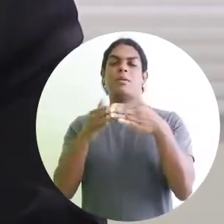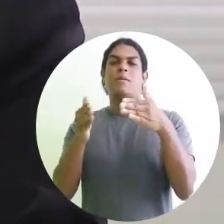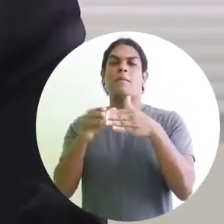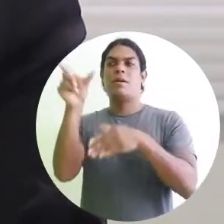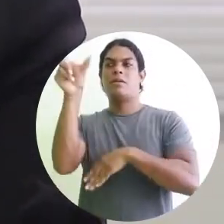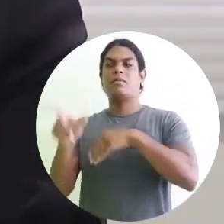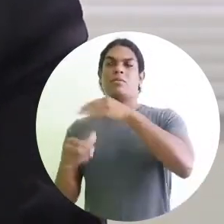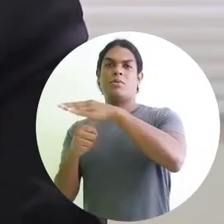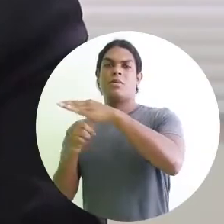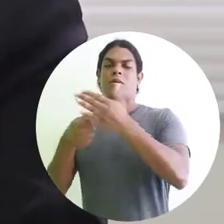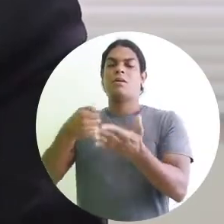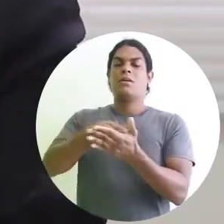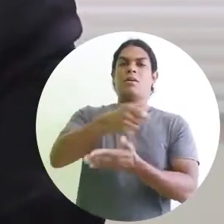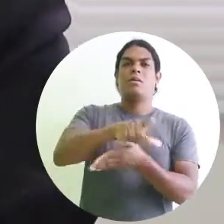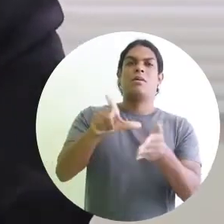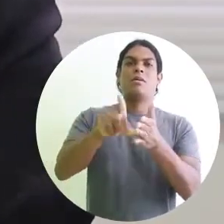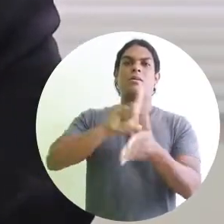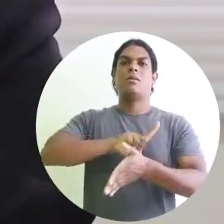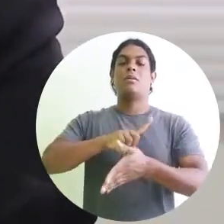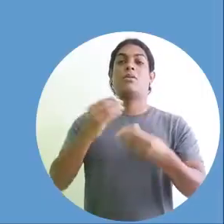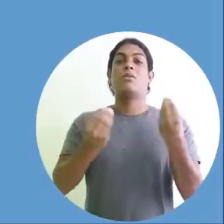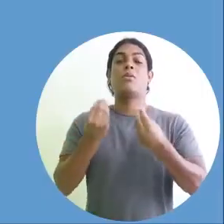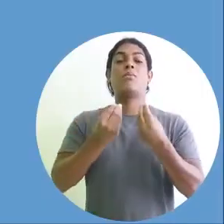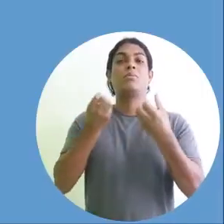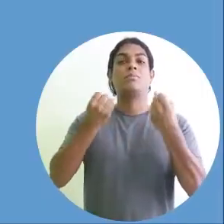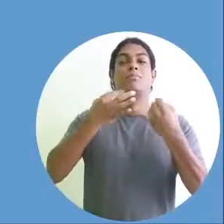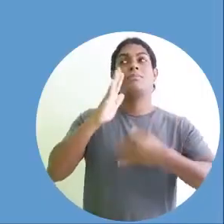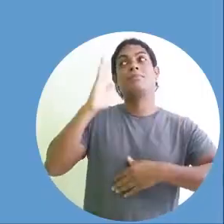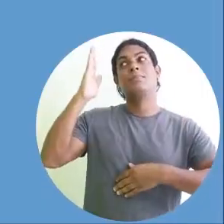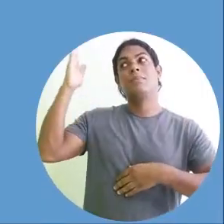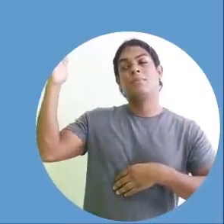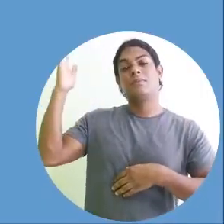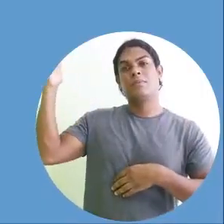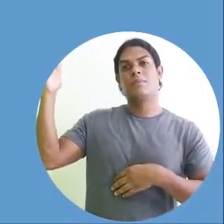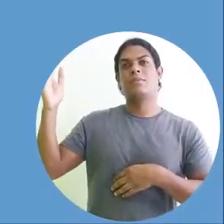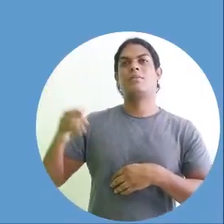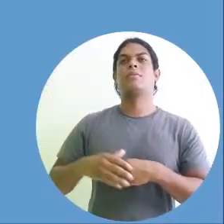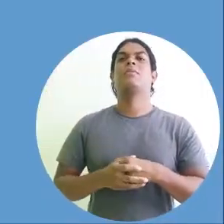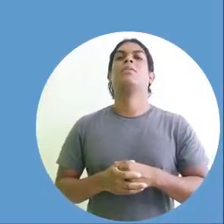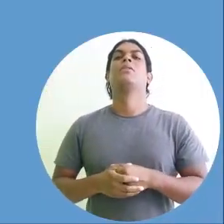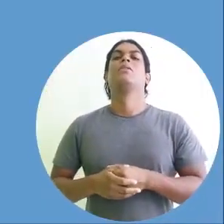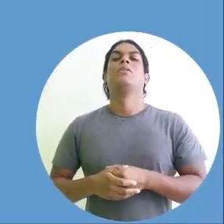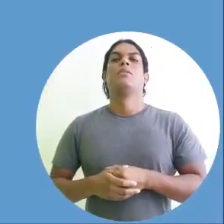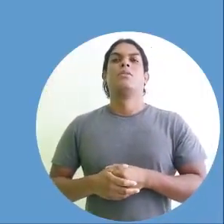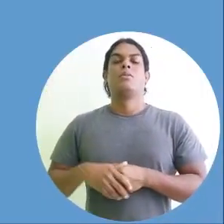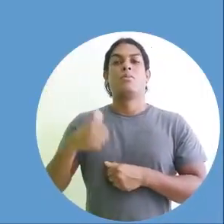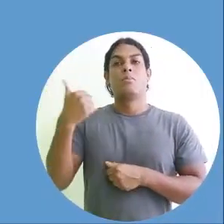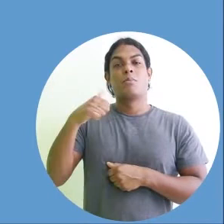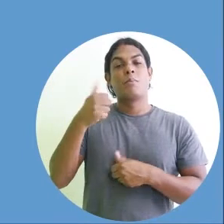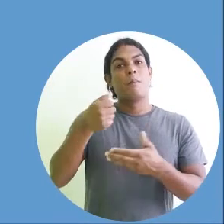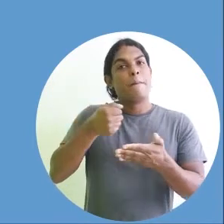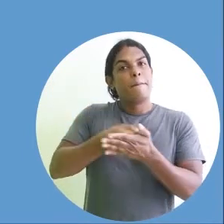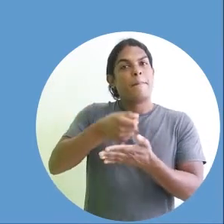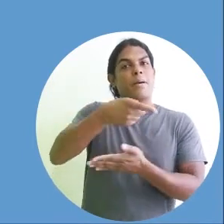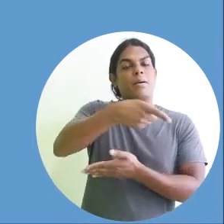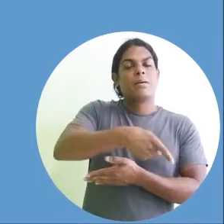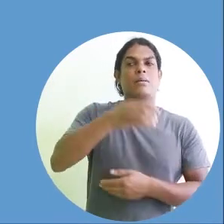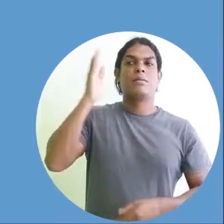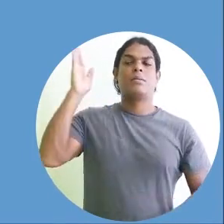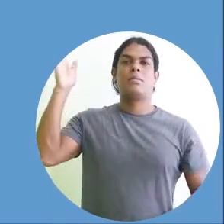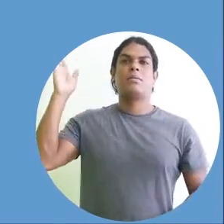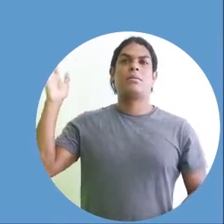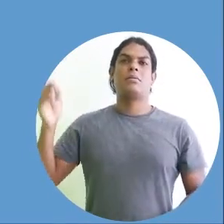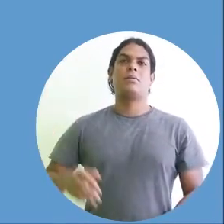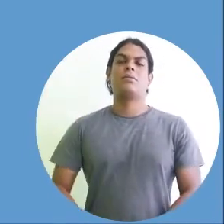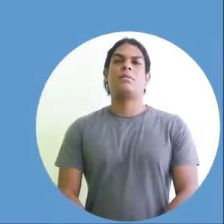feita. Como podemos ver na figura a seguir, o primeiro ponto é o pagamento. Então, ocorre a negociação e o